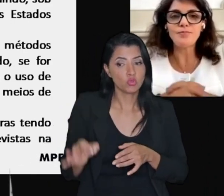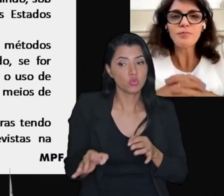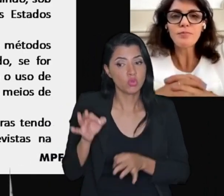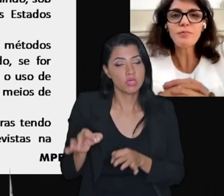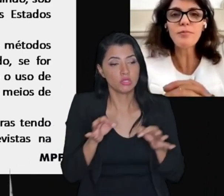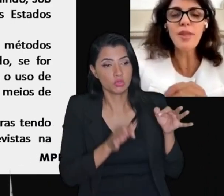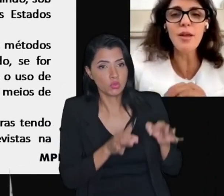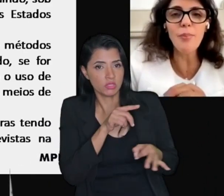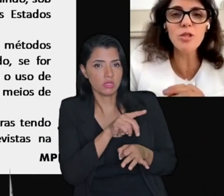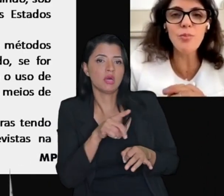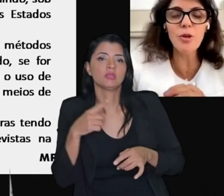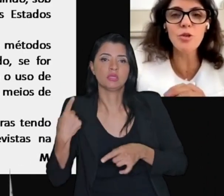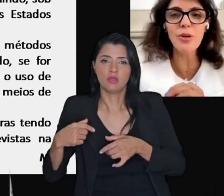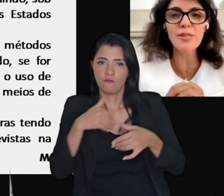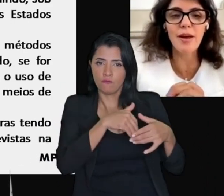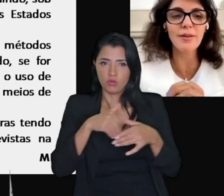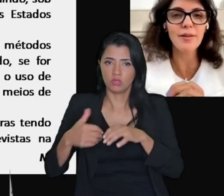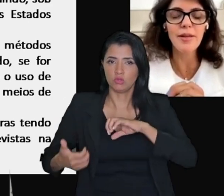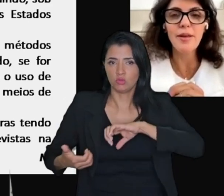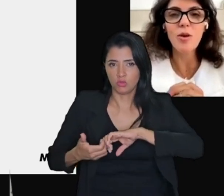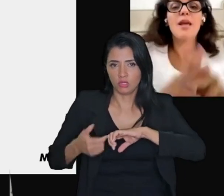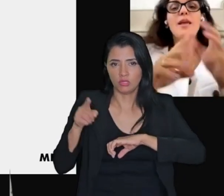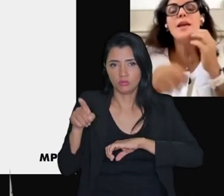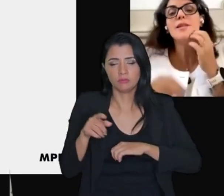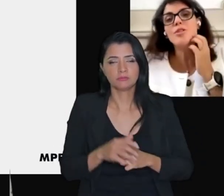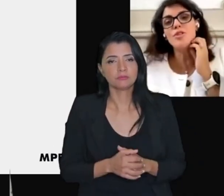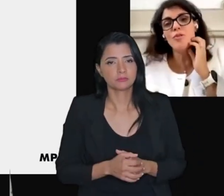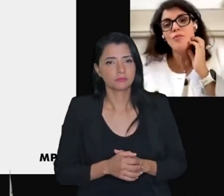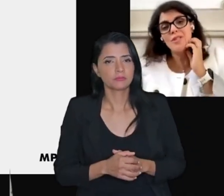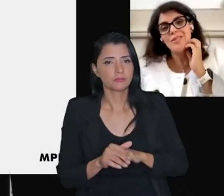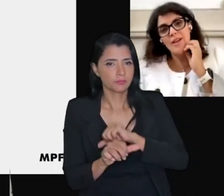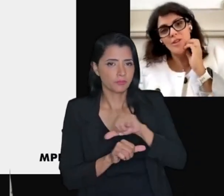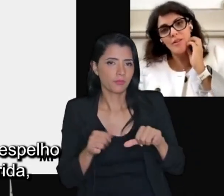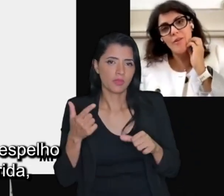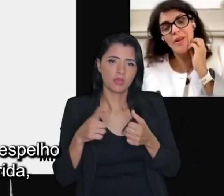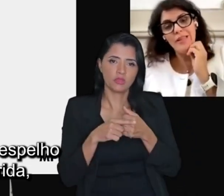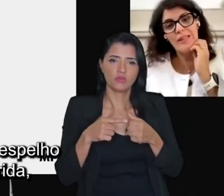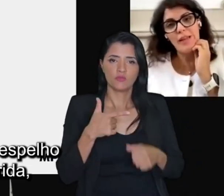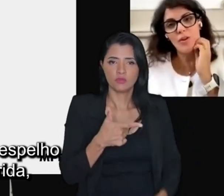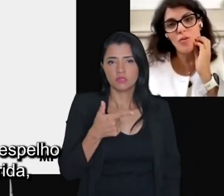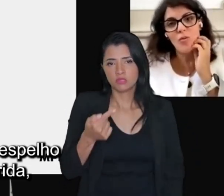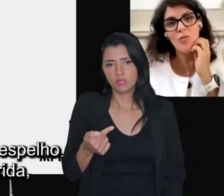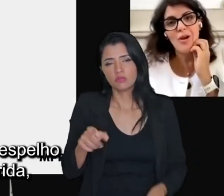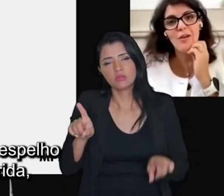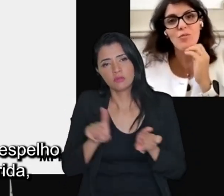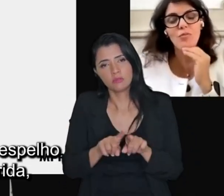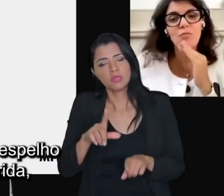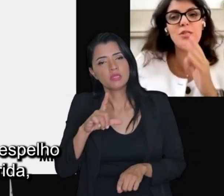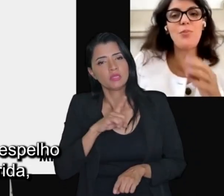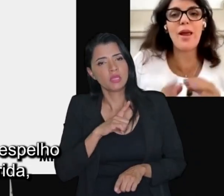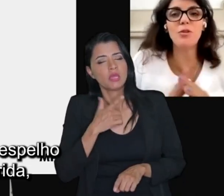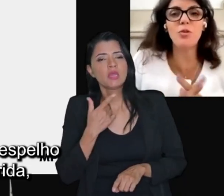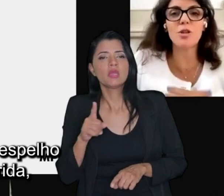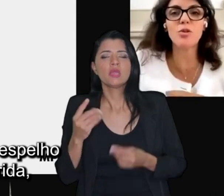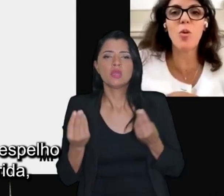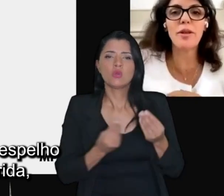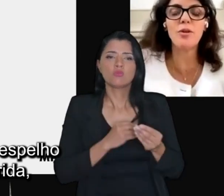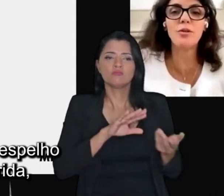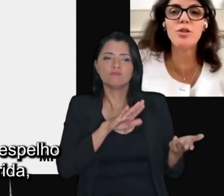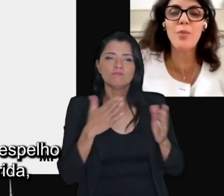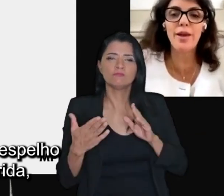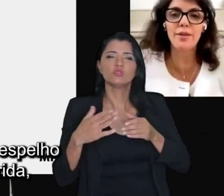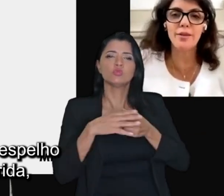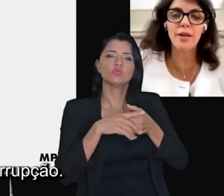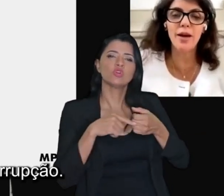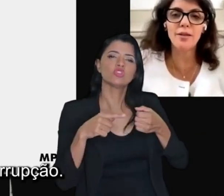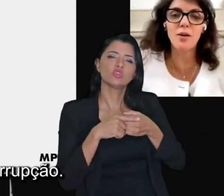Congresso. Pode passar. E esse artigo 27, ele também tem um espelho no artigo